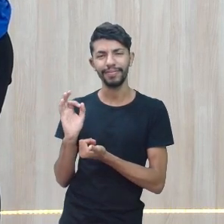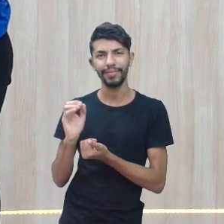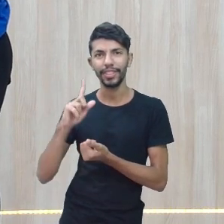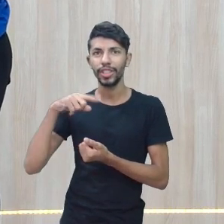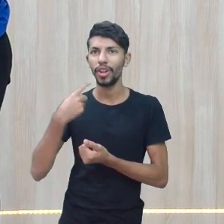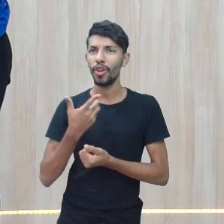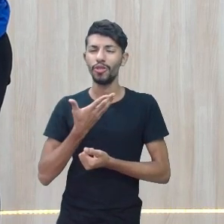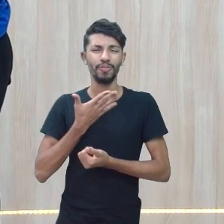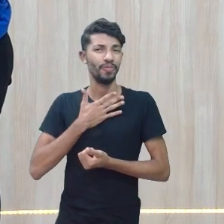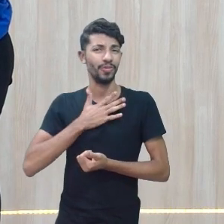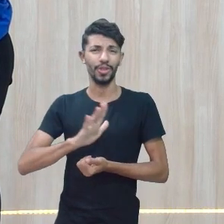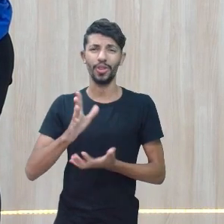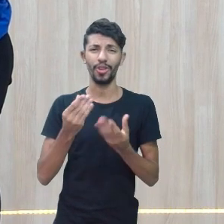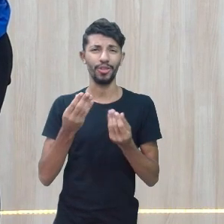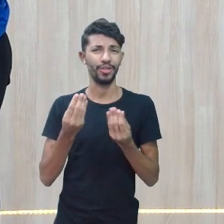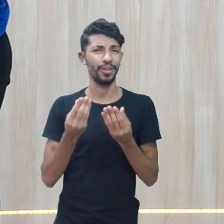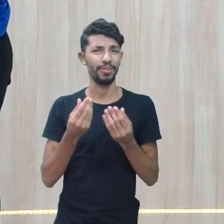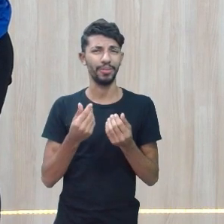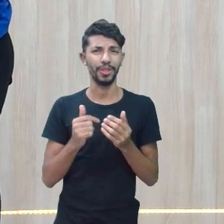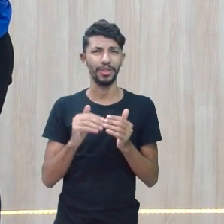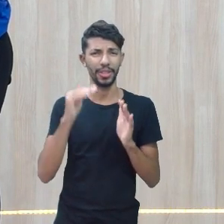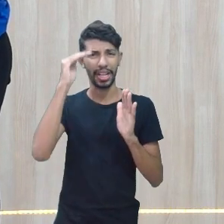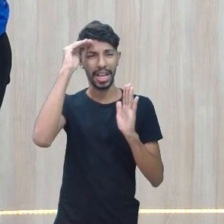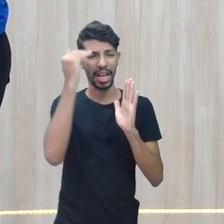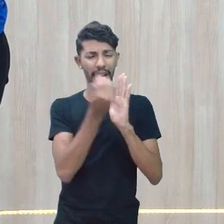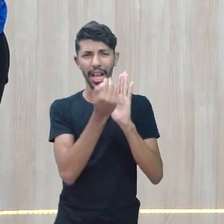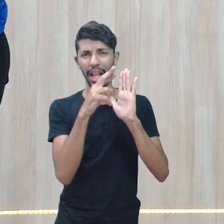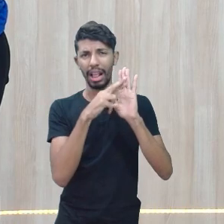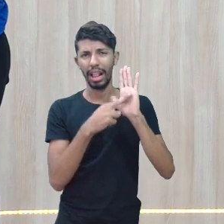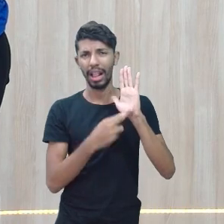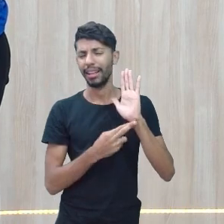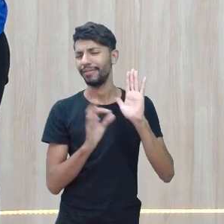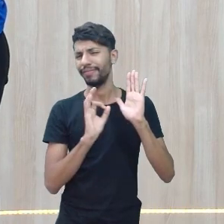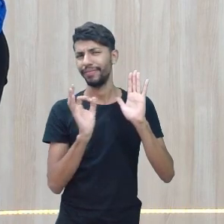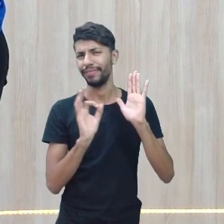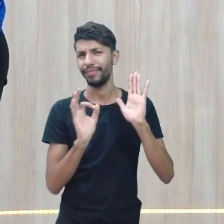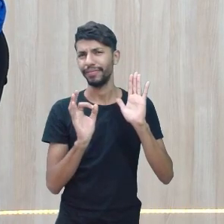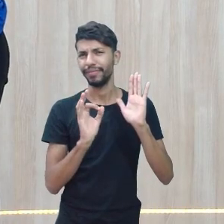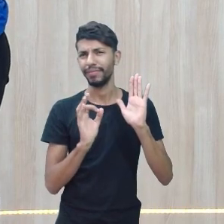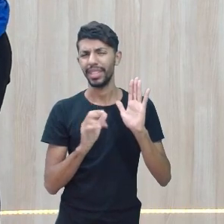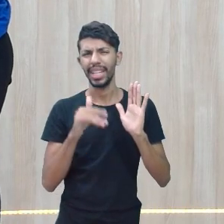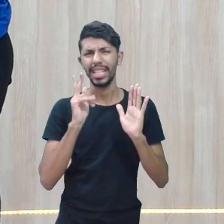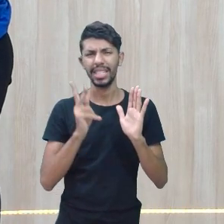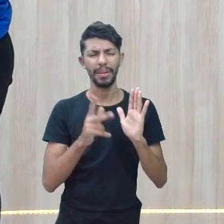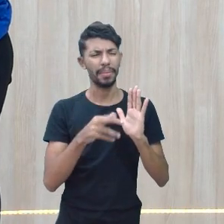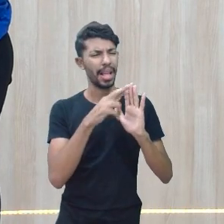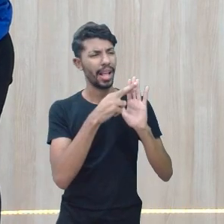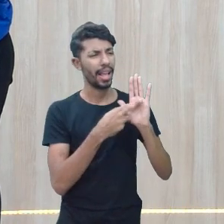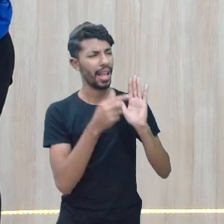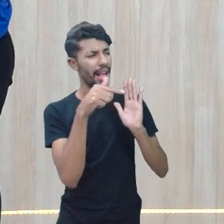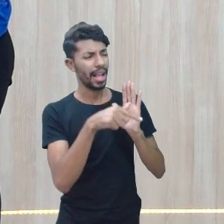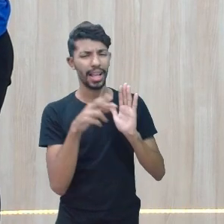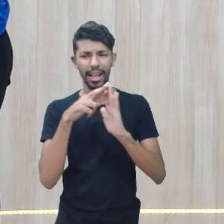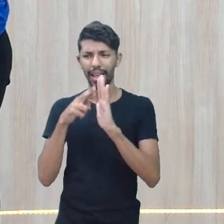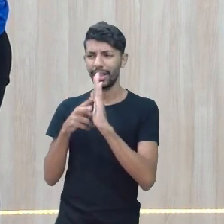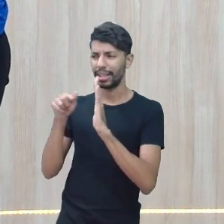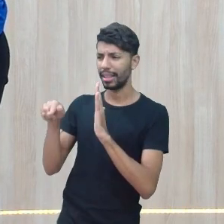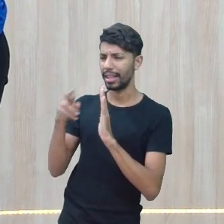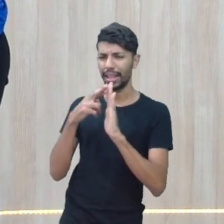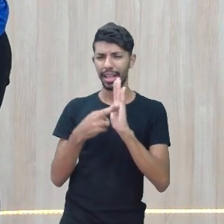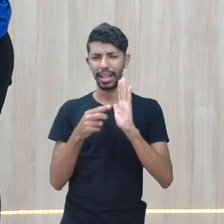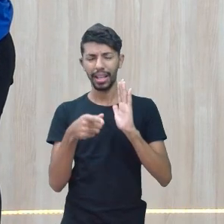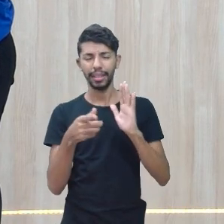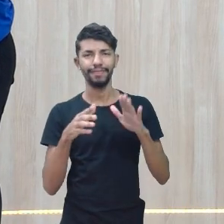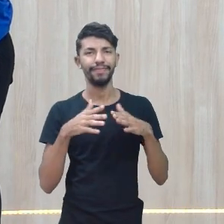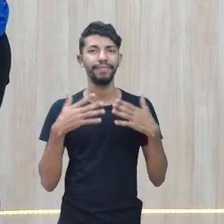não gostamos muito, não é, de obedecer regras. É regras para isso, regra para aquilo. E aí, na